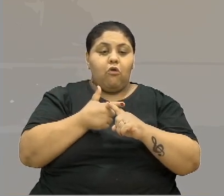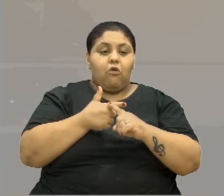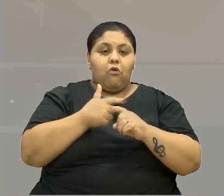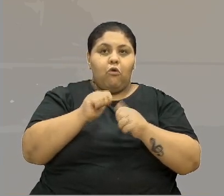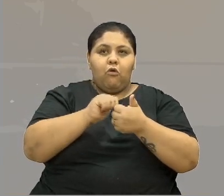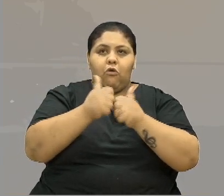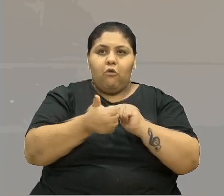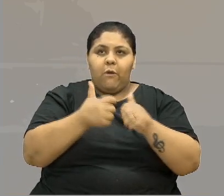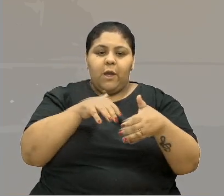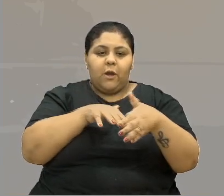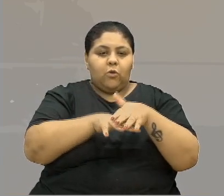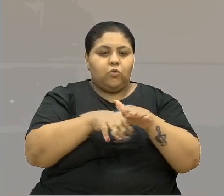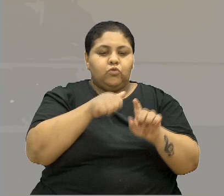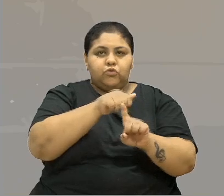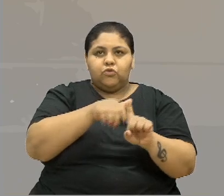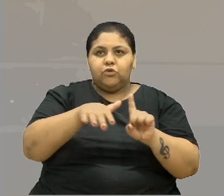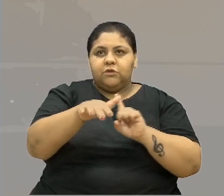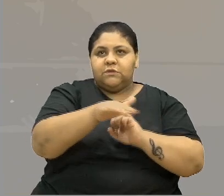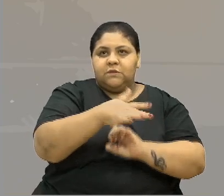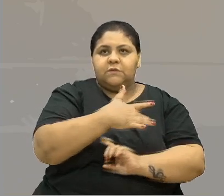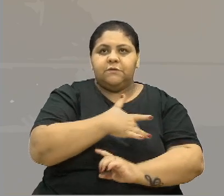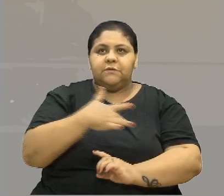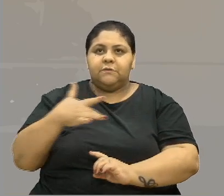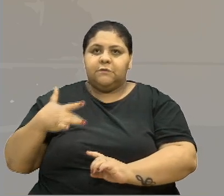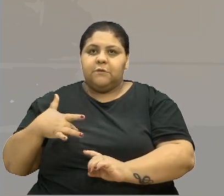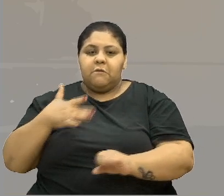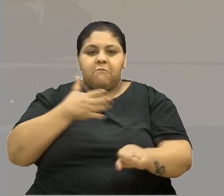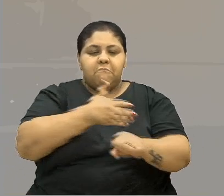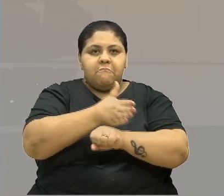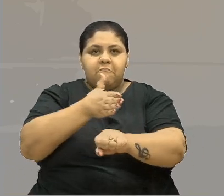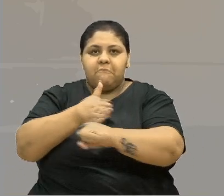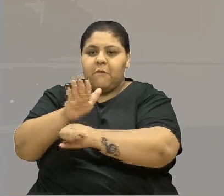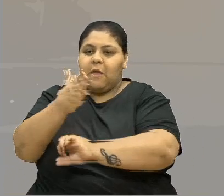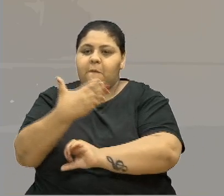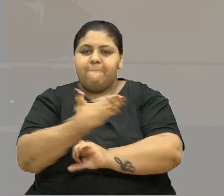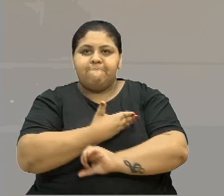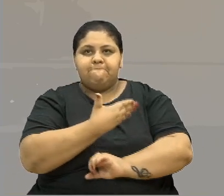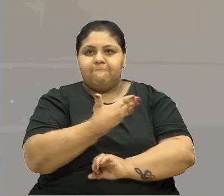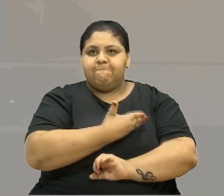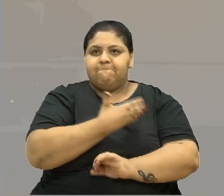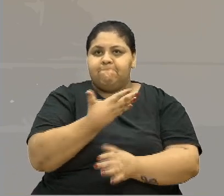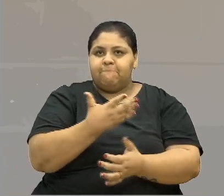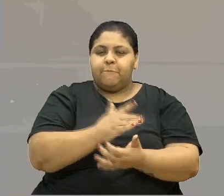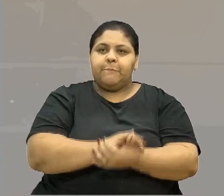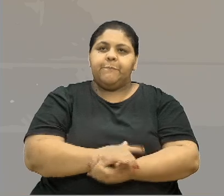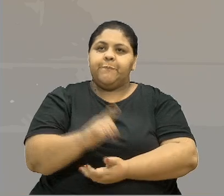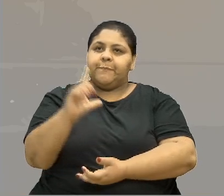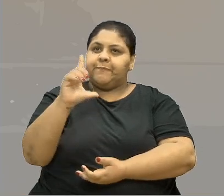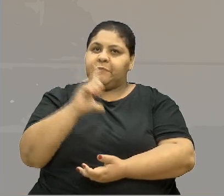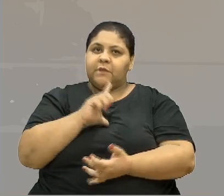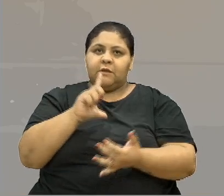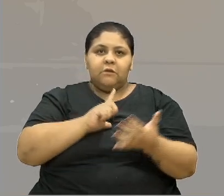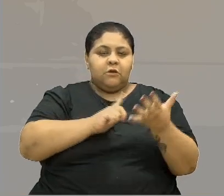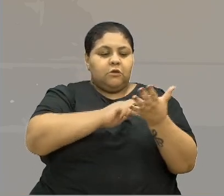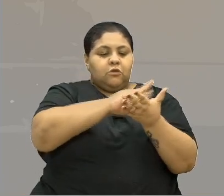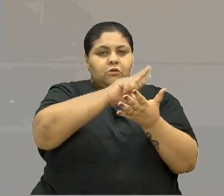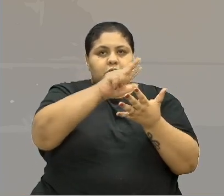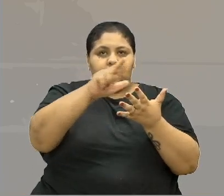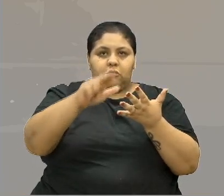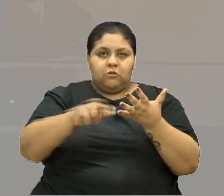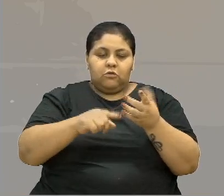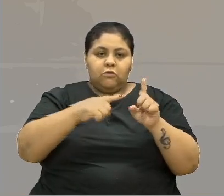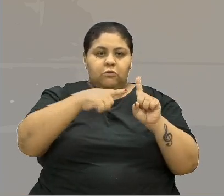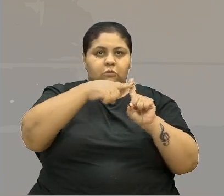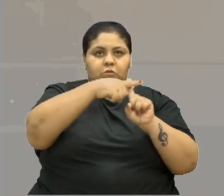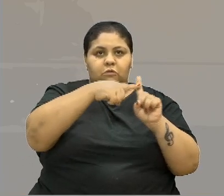inclusão social, ele é saúde, é envolvimento, é amizade e tem uma série de aspectos